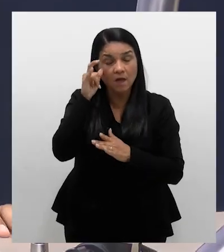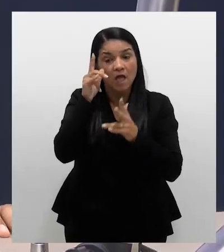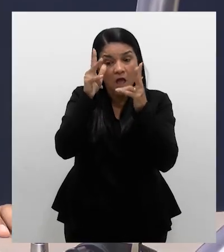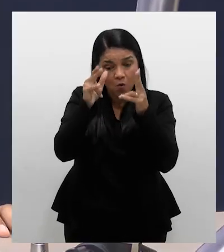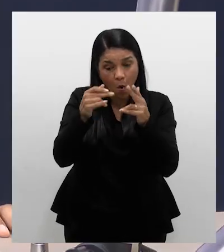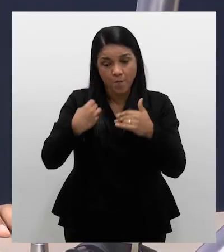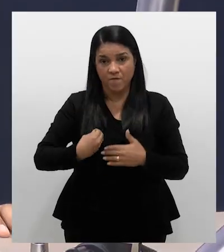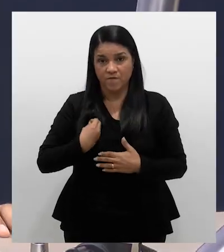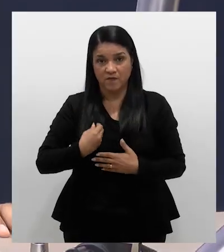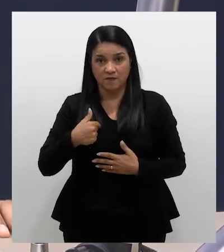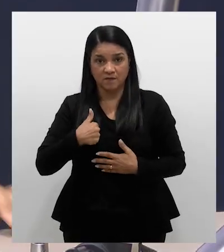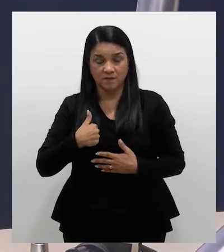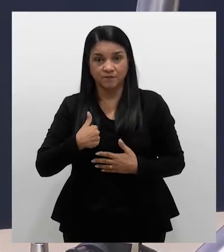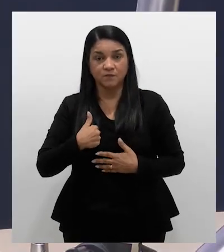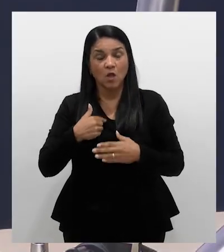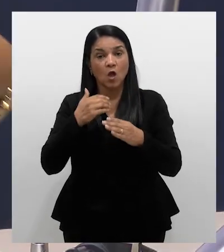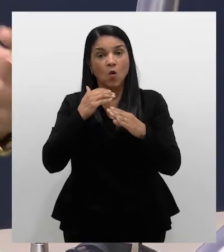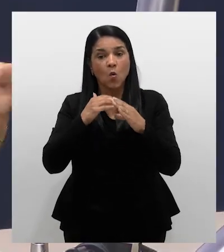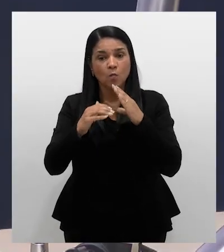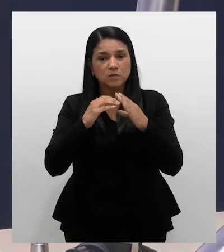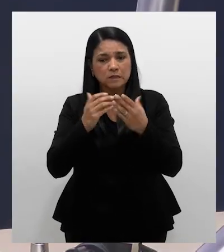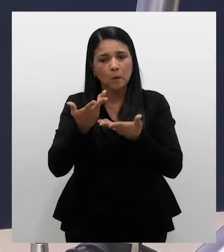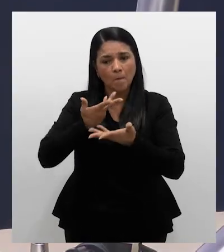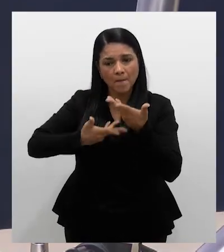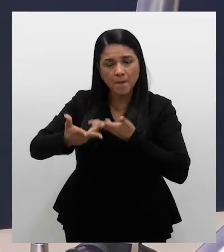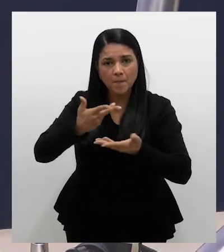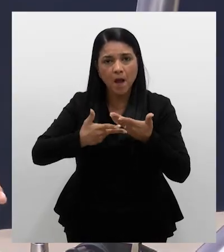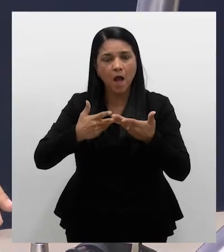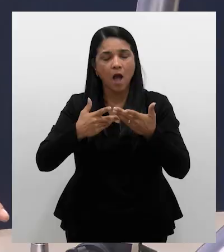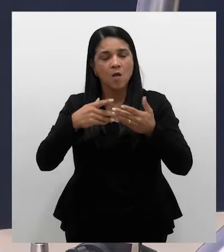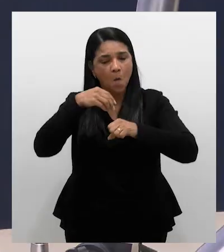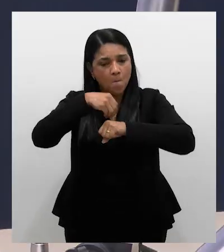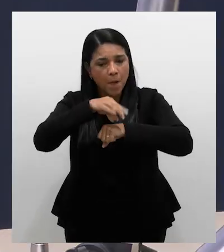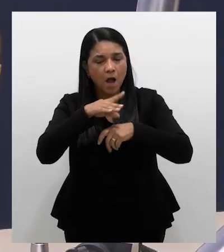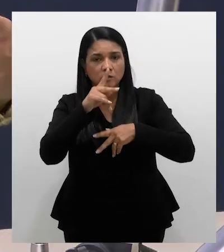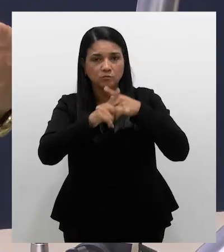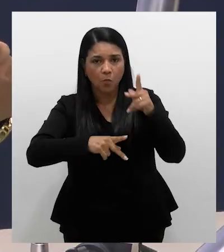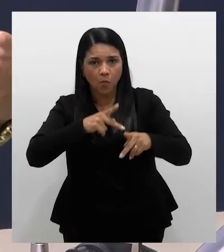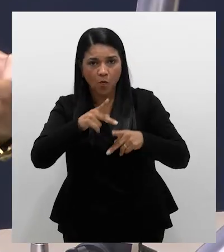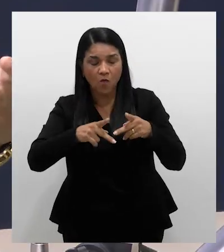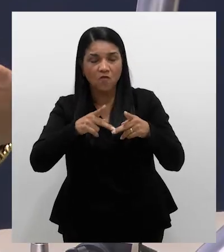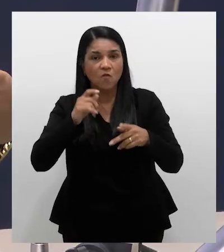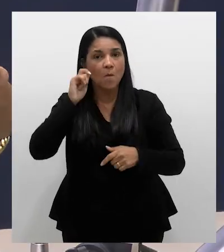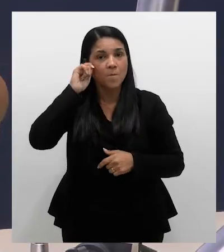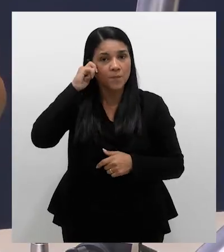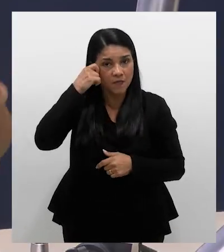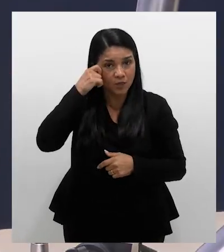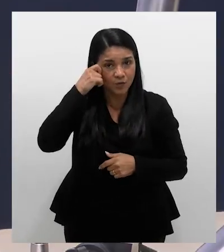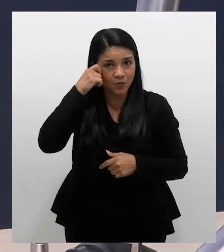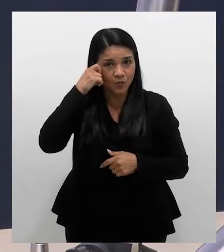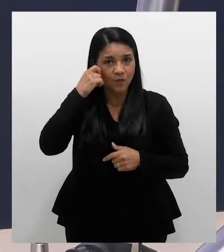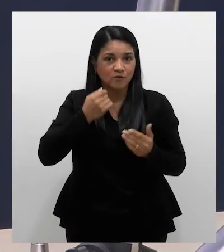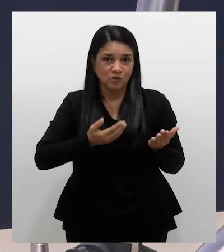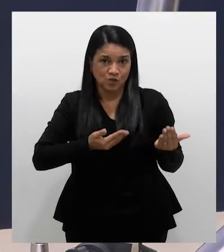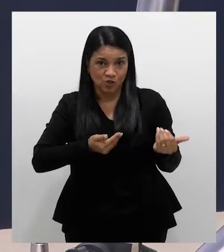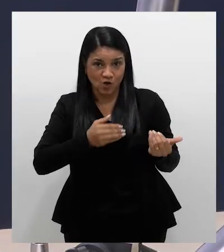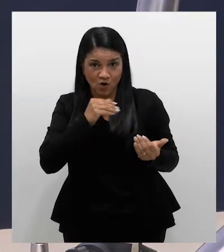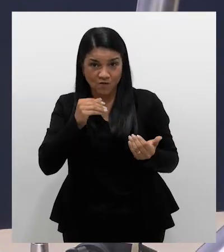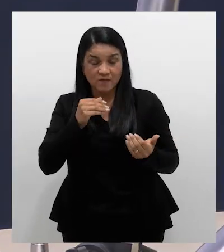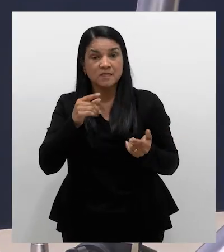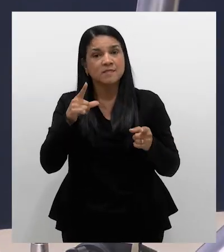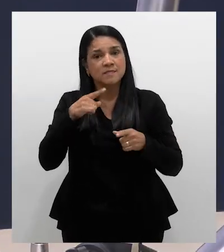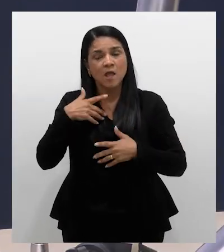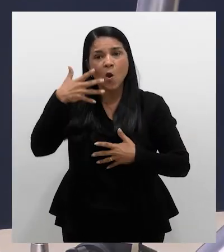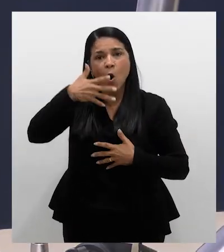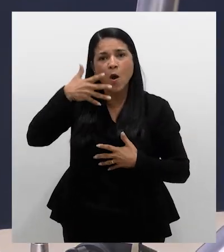a comunicação que eu tento passar para os jovens que o povo preto tem essa oralidade, essa